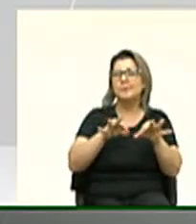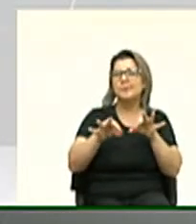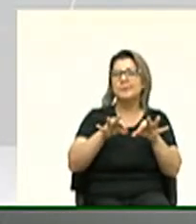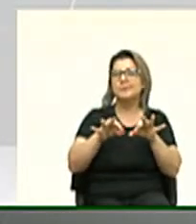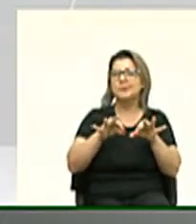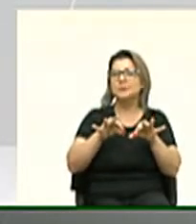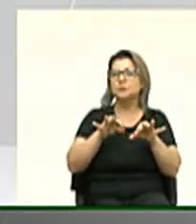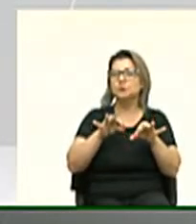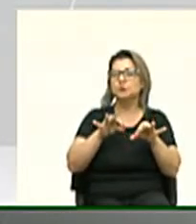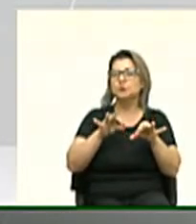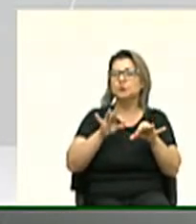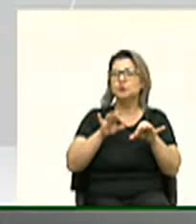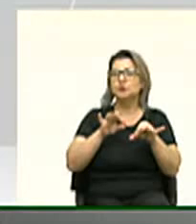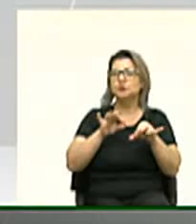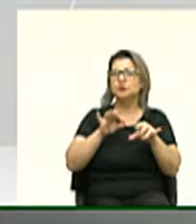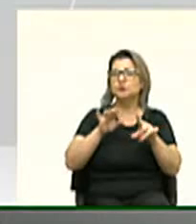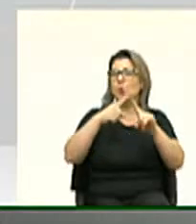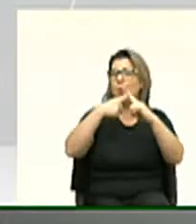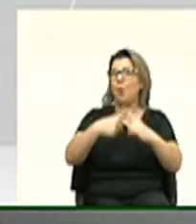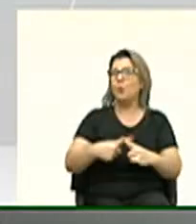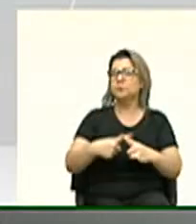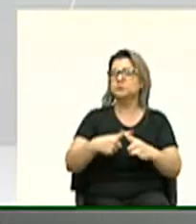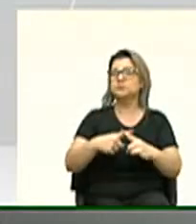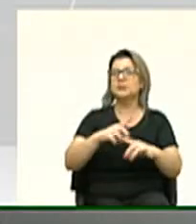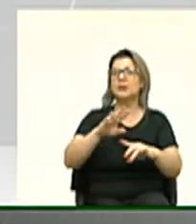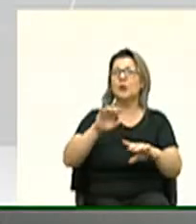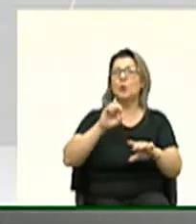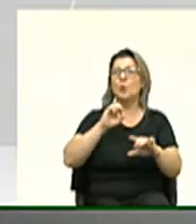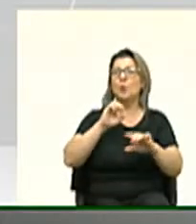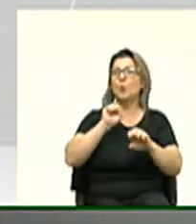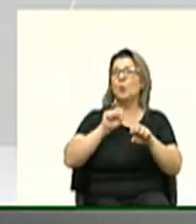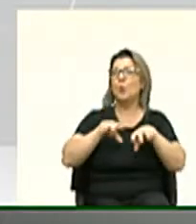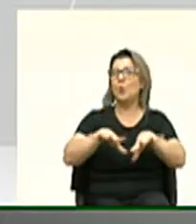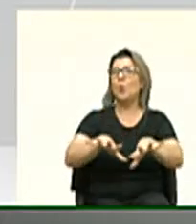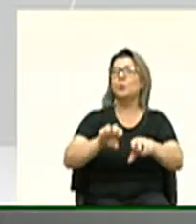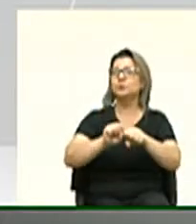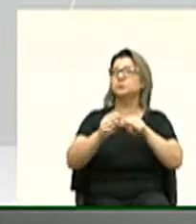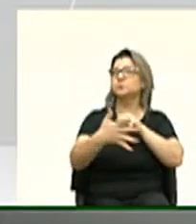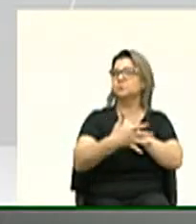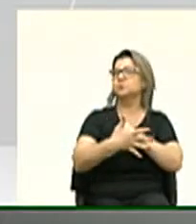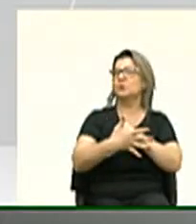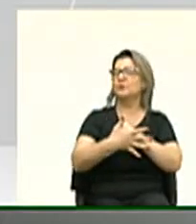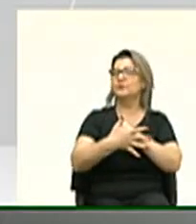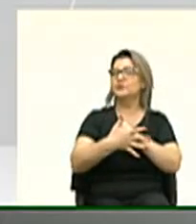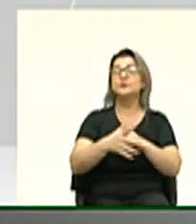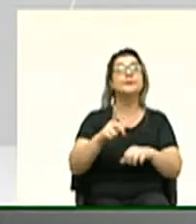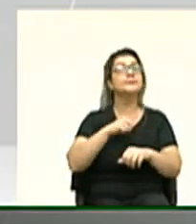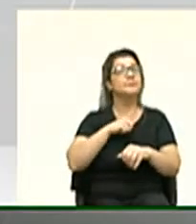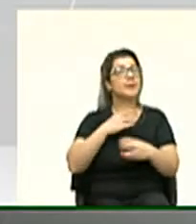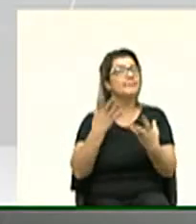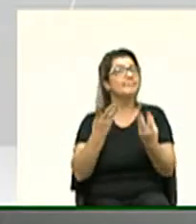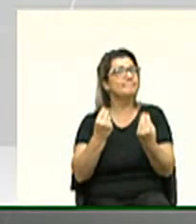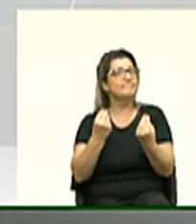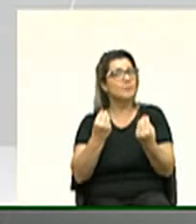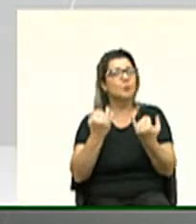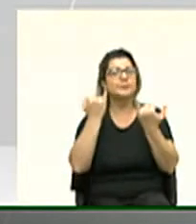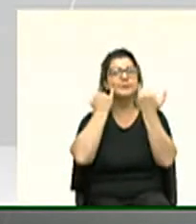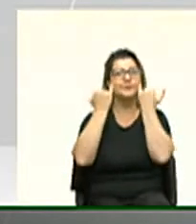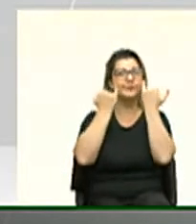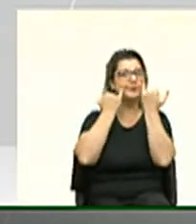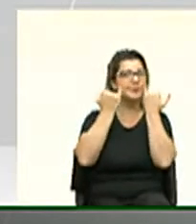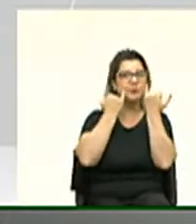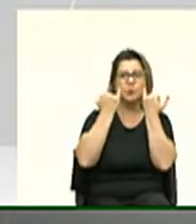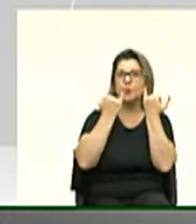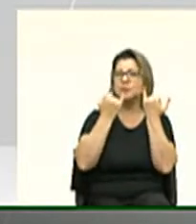muito importante. Há uma série de informações desencontradas. O senhor esteve